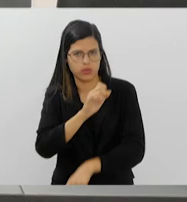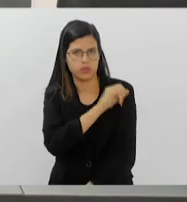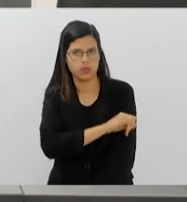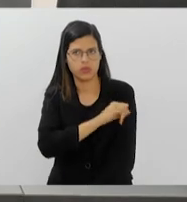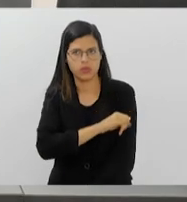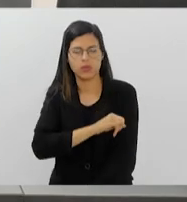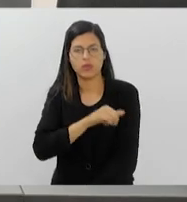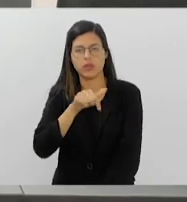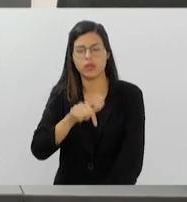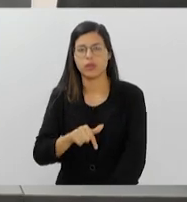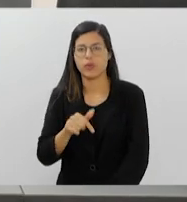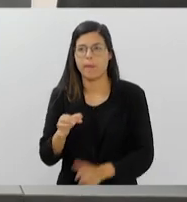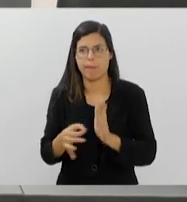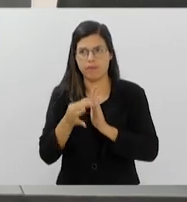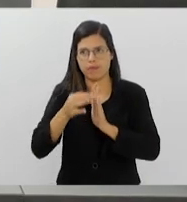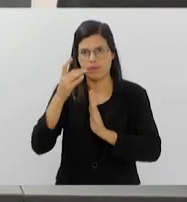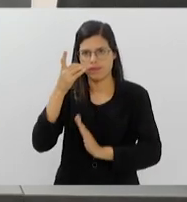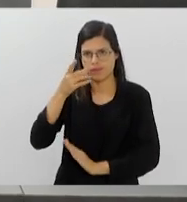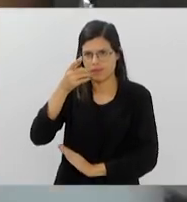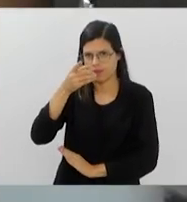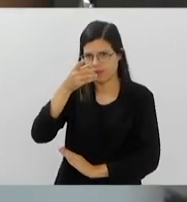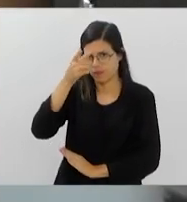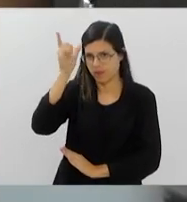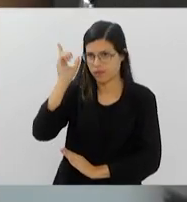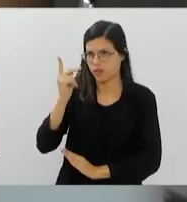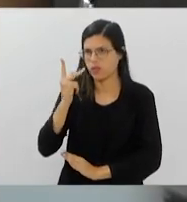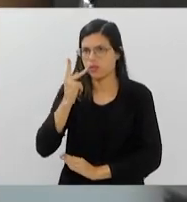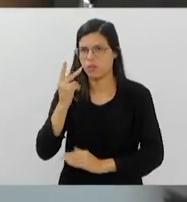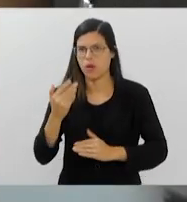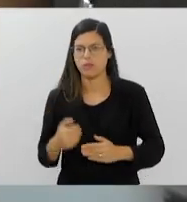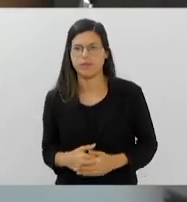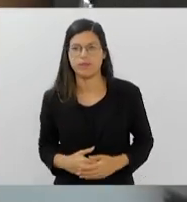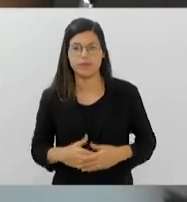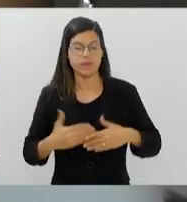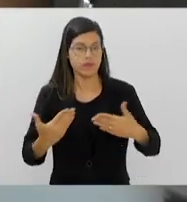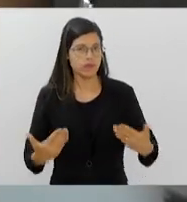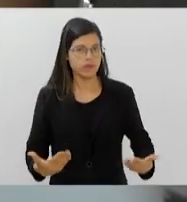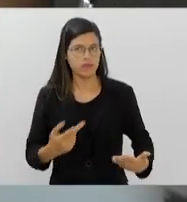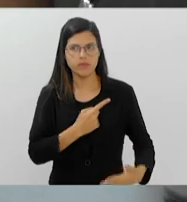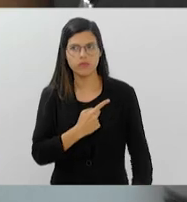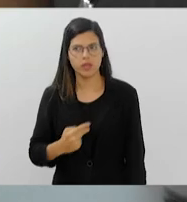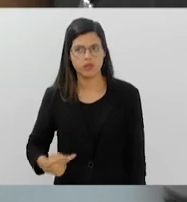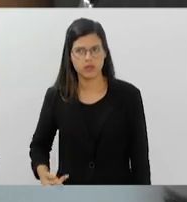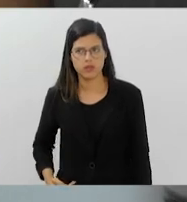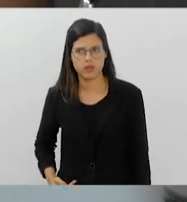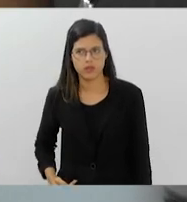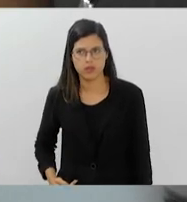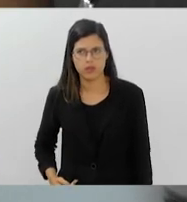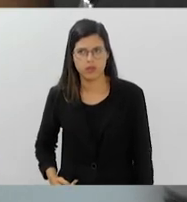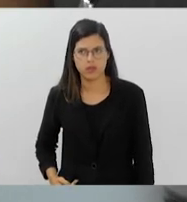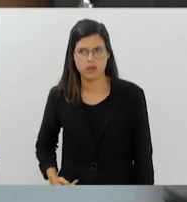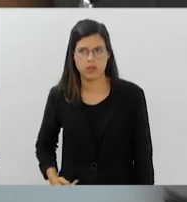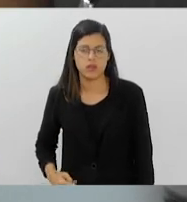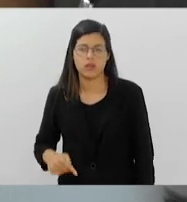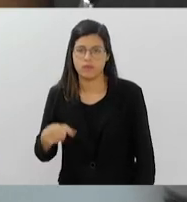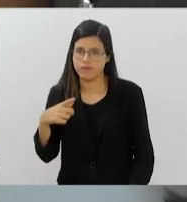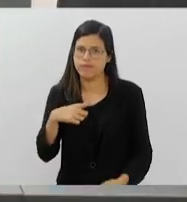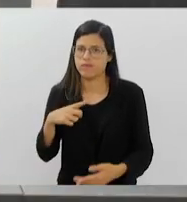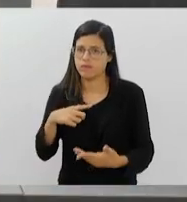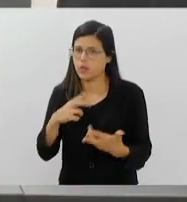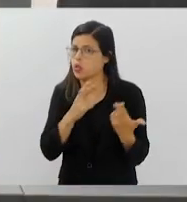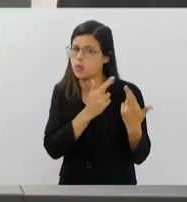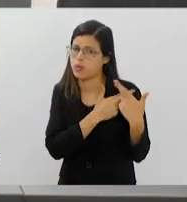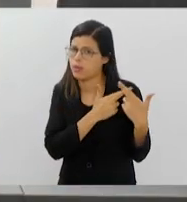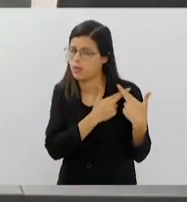Paulo. O presidente, eu acho o projeto... Há uma invasão de competência aí, né? Deputado